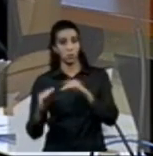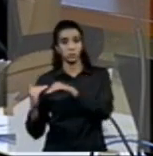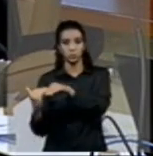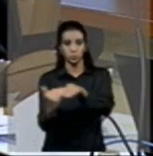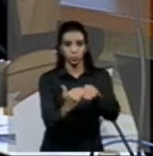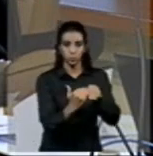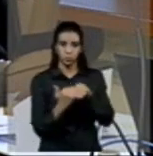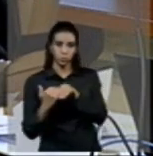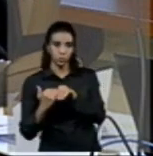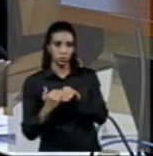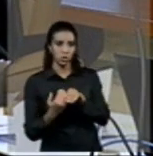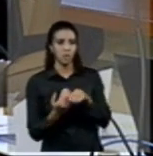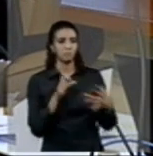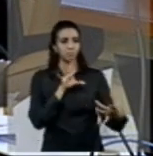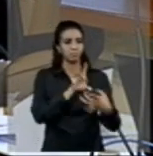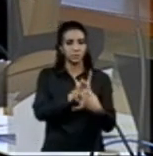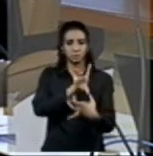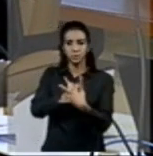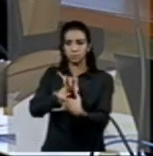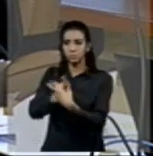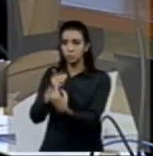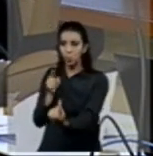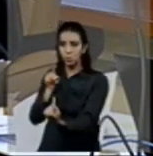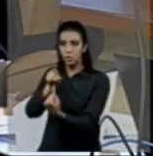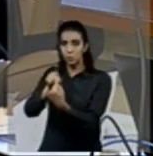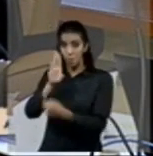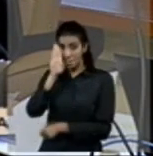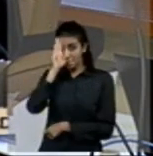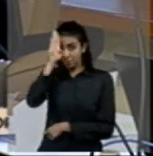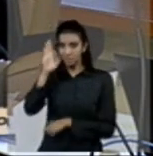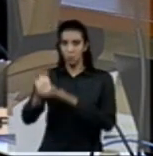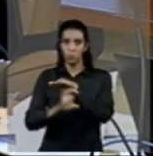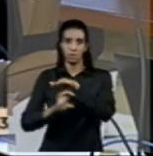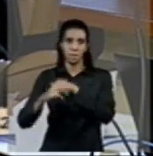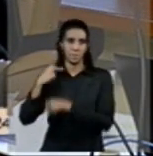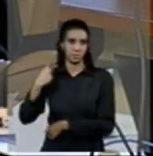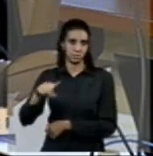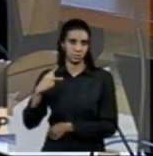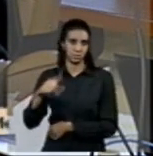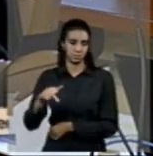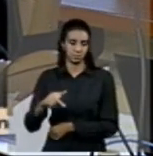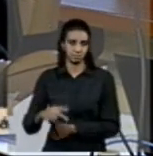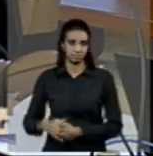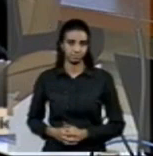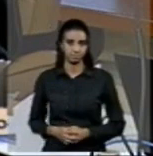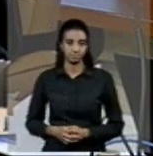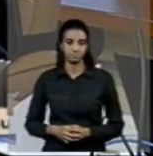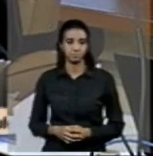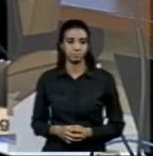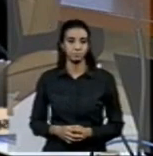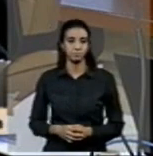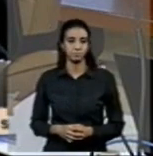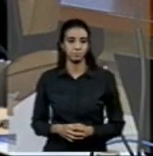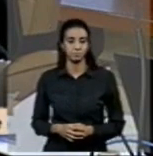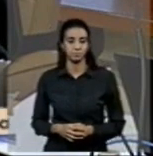objetivos exclusivamente naquilo que caracteriza sua atividade preponderante, e